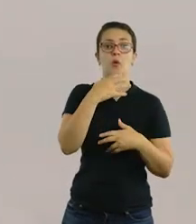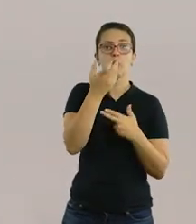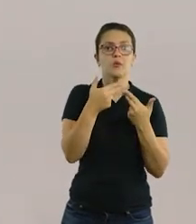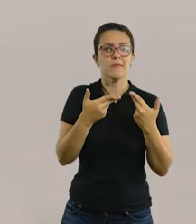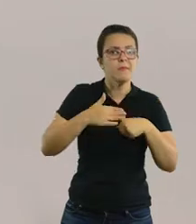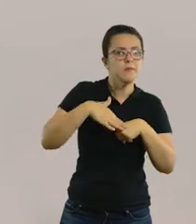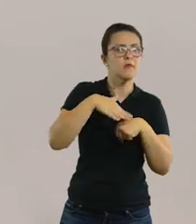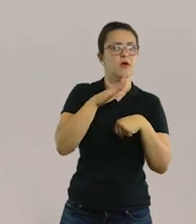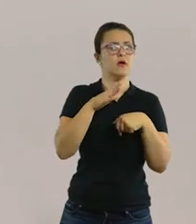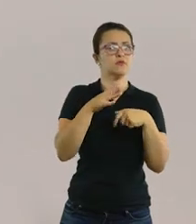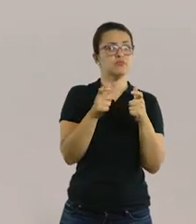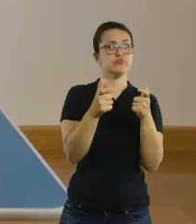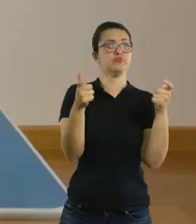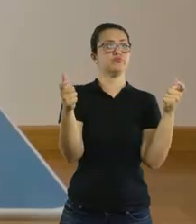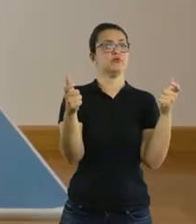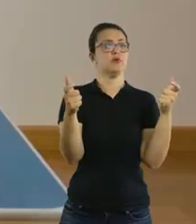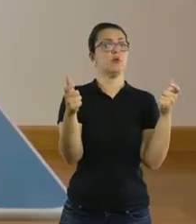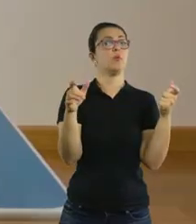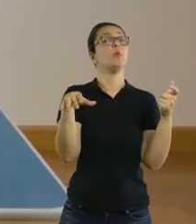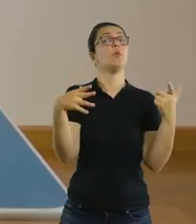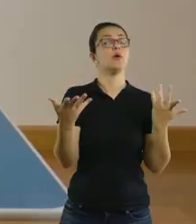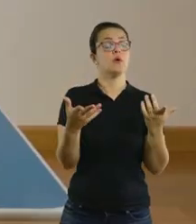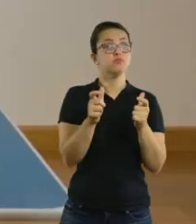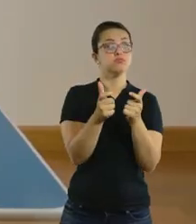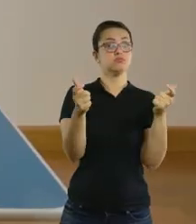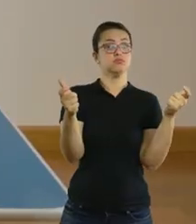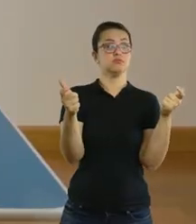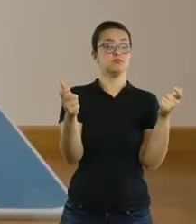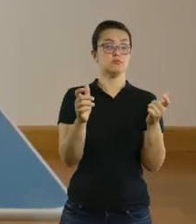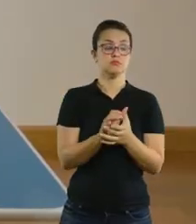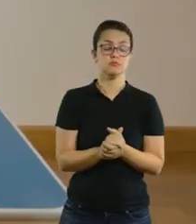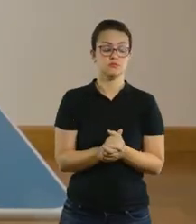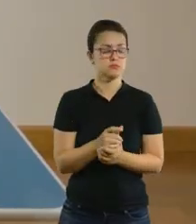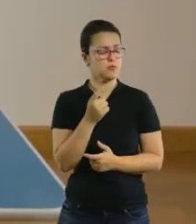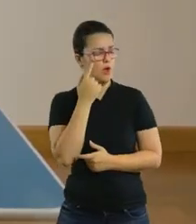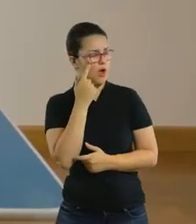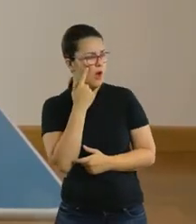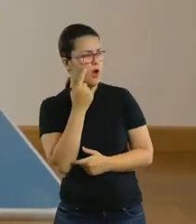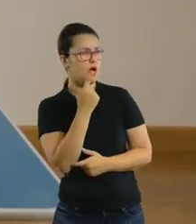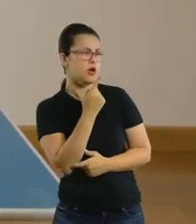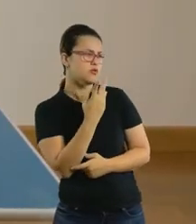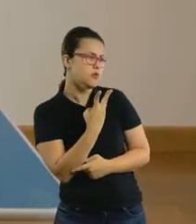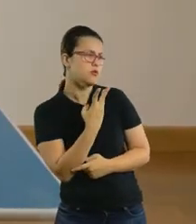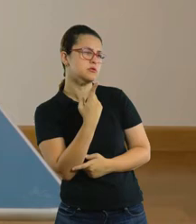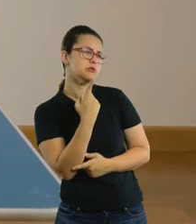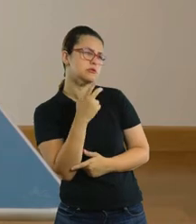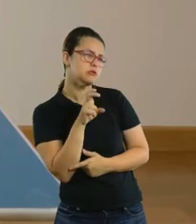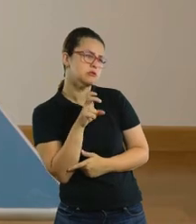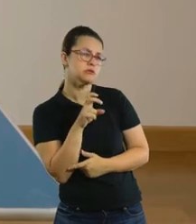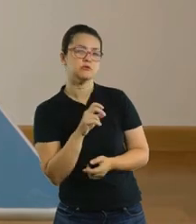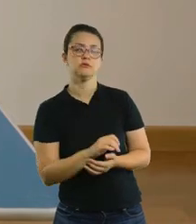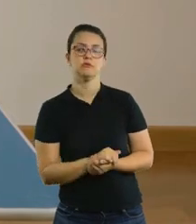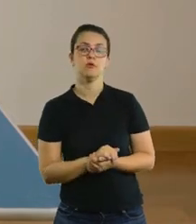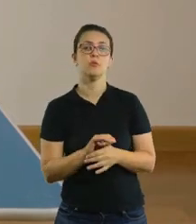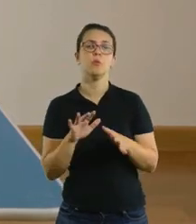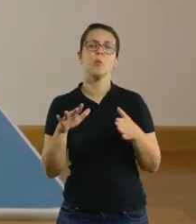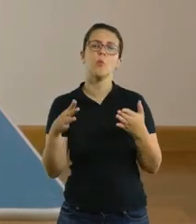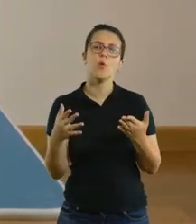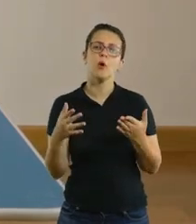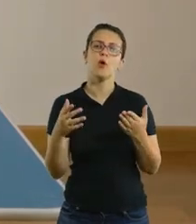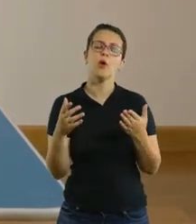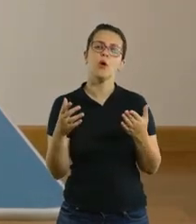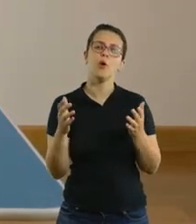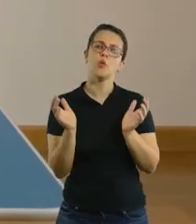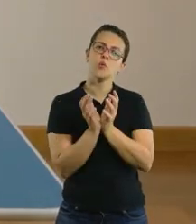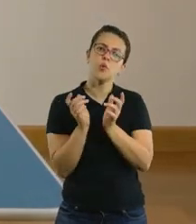Qual fruta tem mais? Qual conjunto aqui é maior? Aí ela vai ver, é 14, 15, 15.